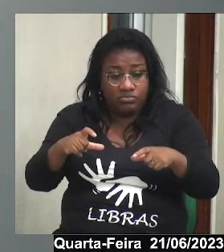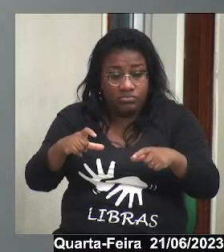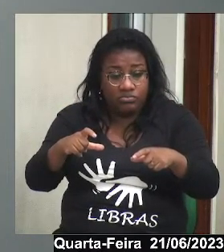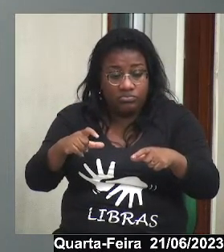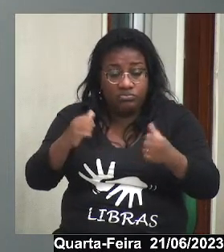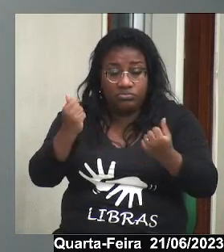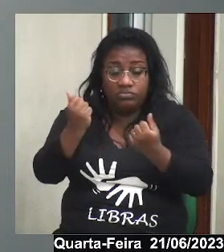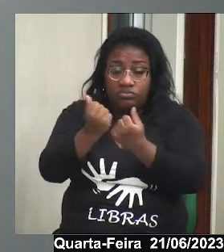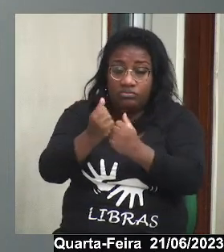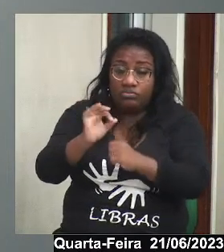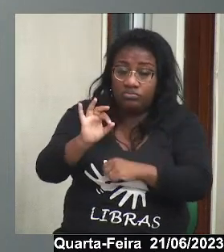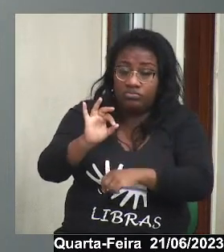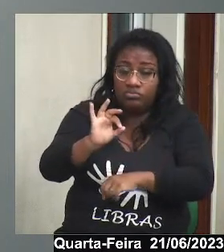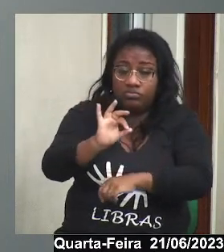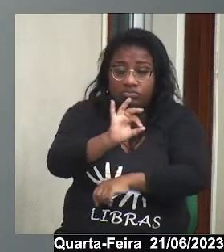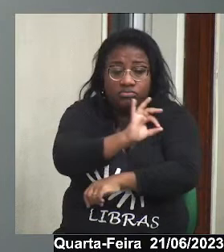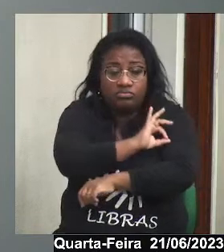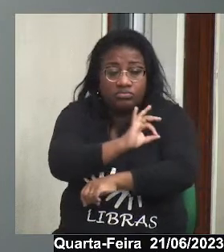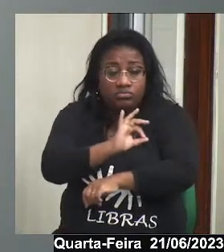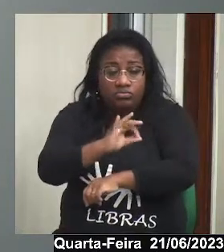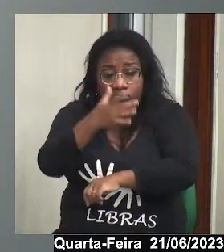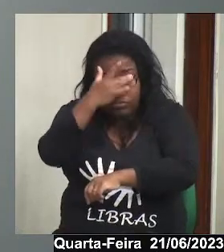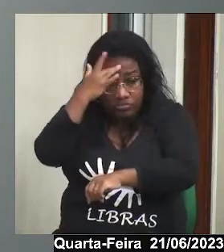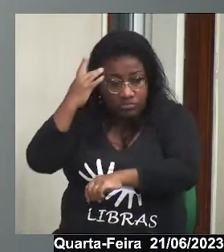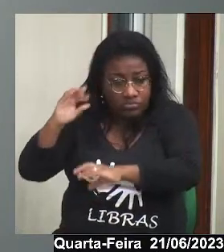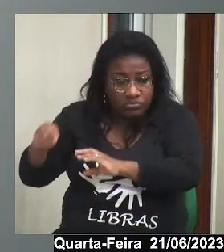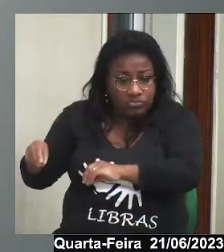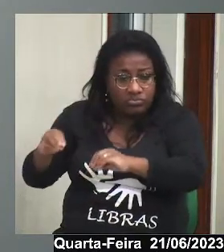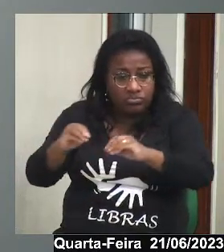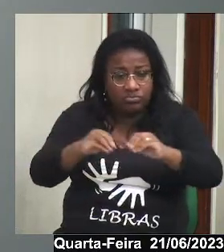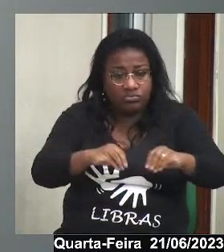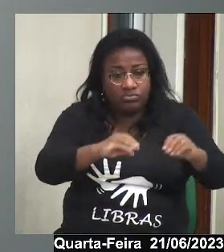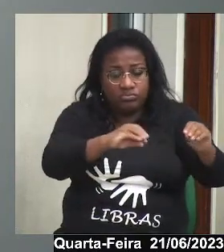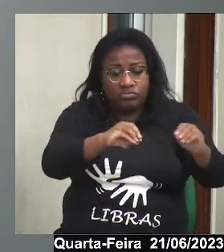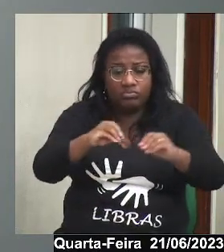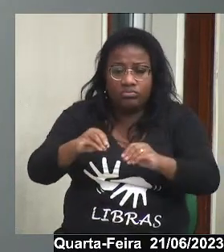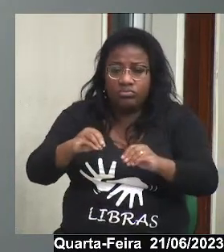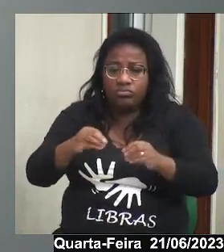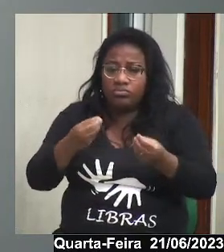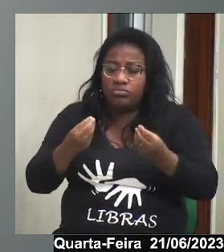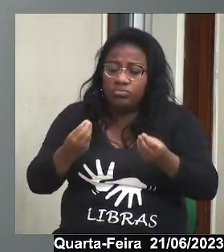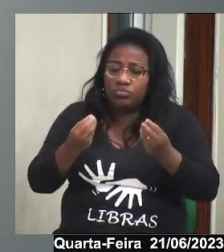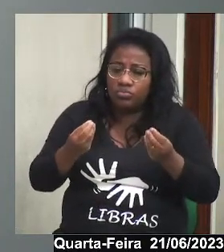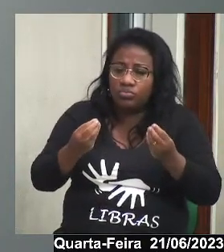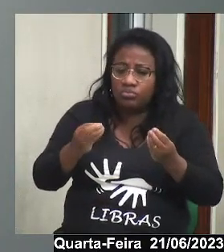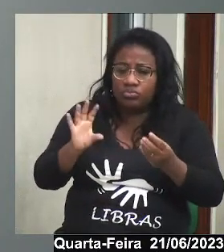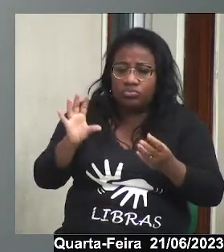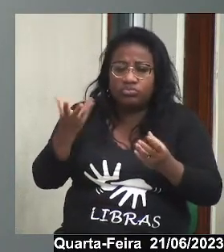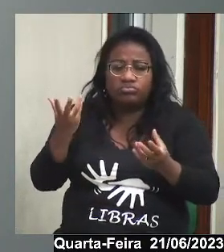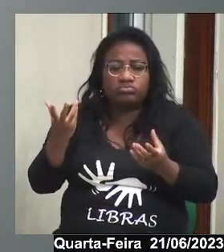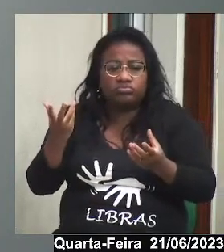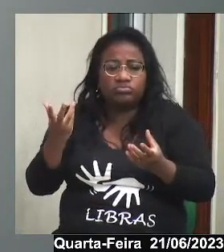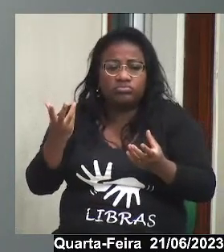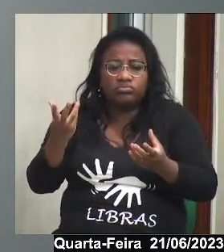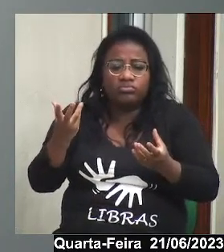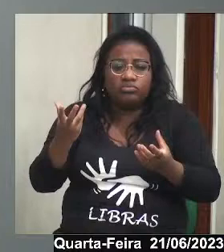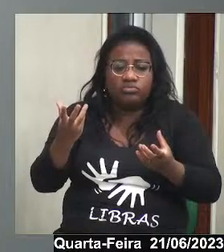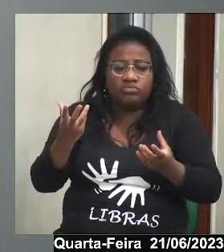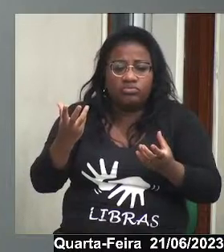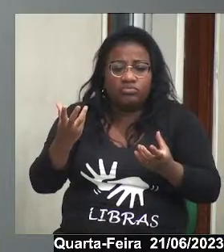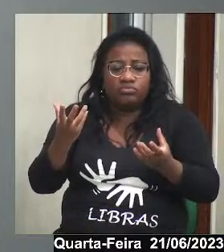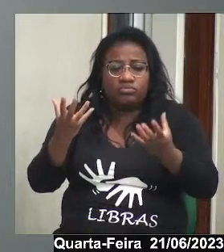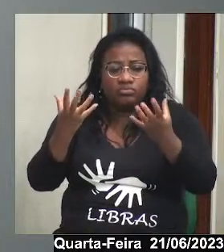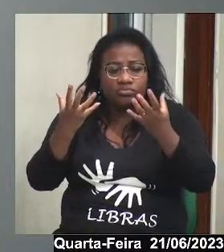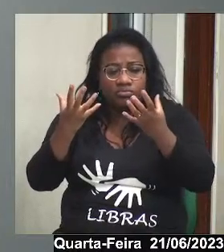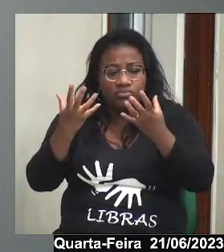Aí o vice-prefeito veio ontem, falou que ninguém foi removido dos seus lugares. Isso é um absurdo, gente. Até quando a gente vai